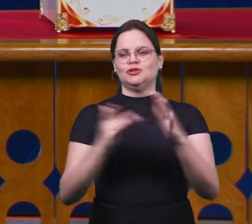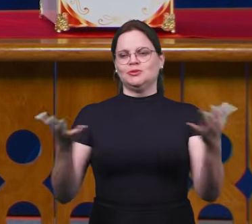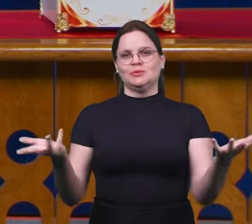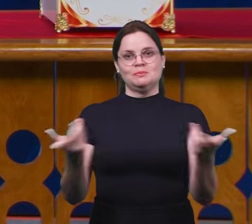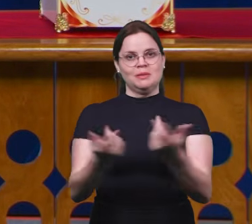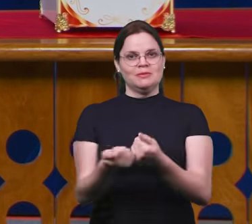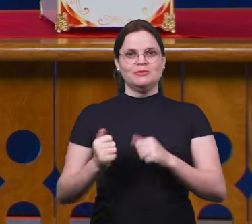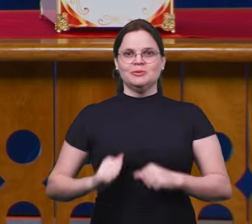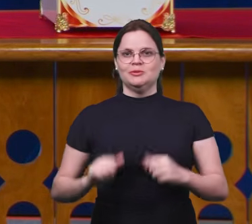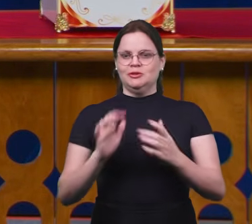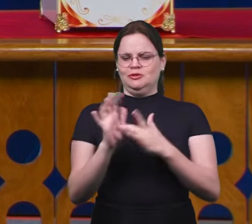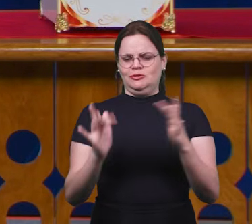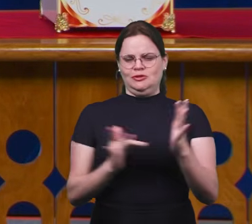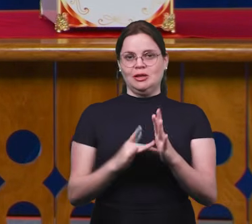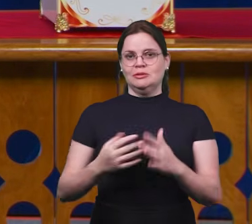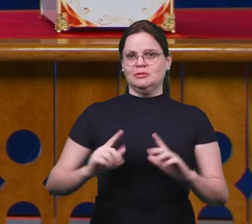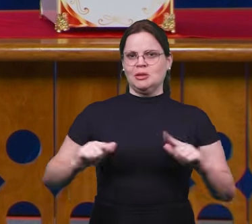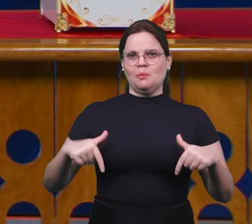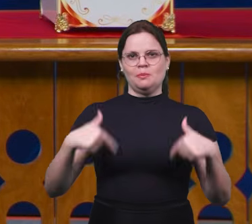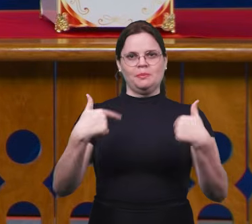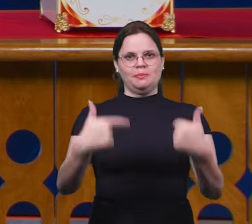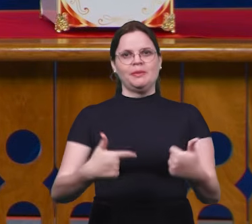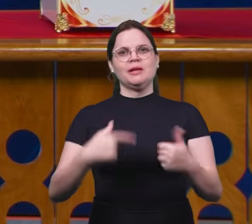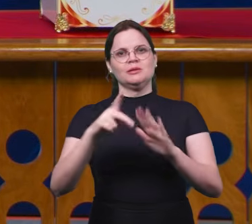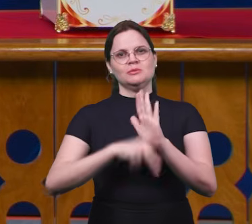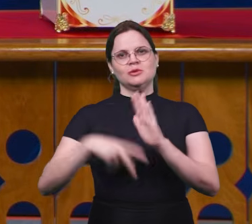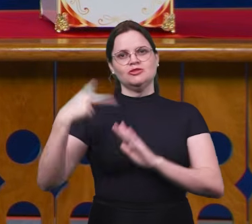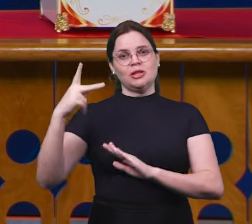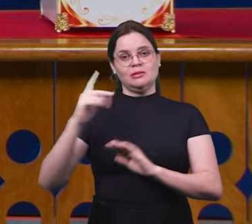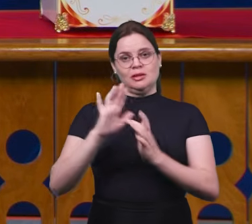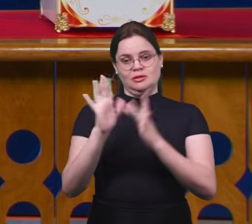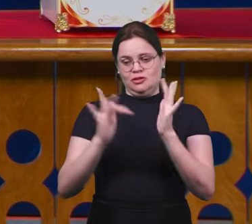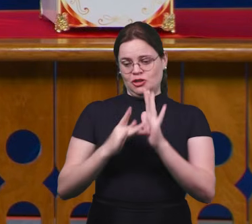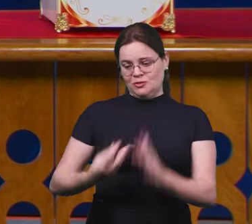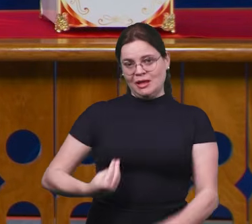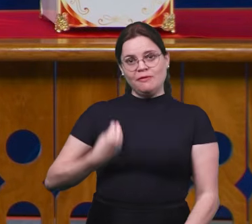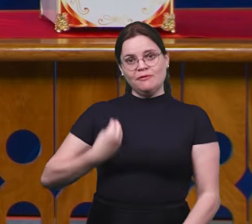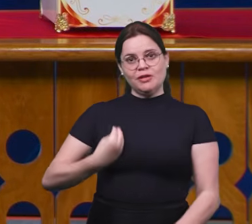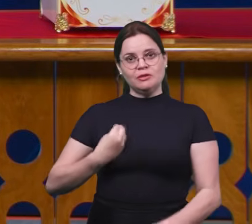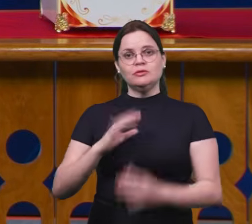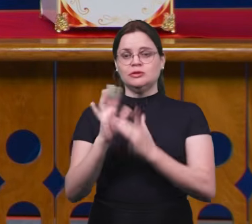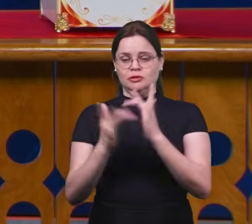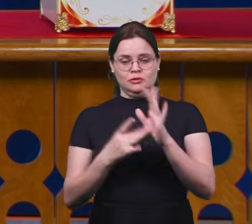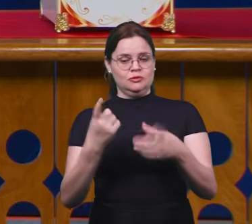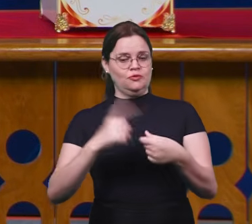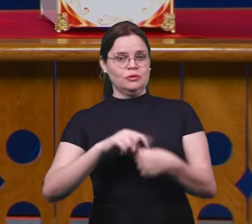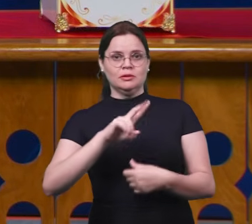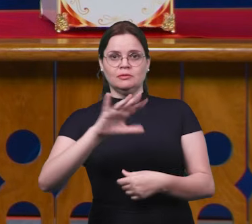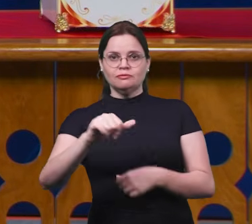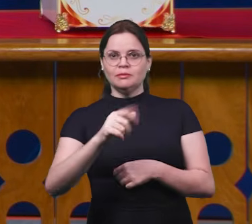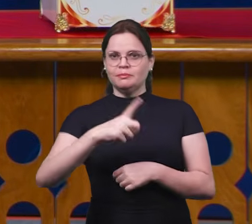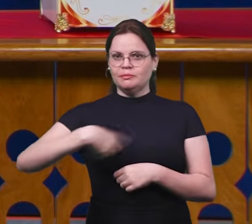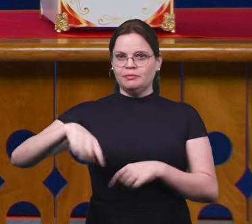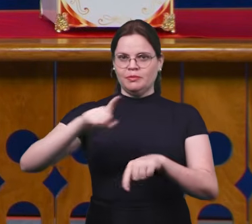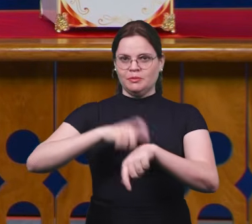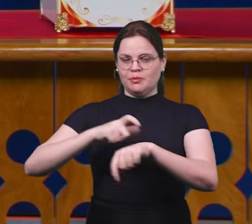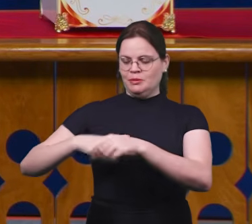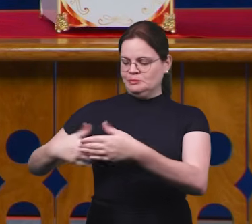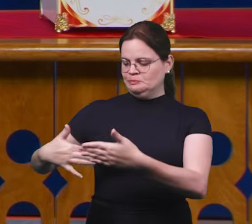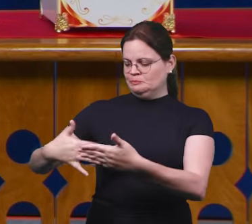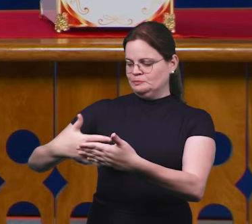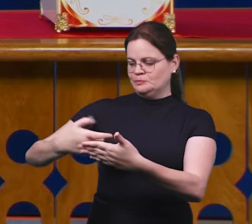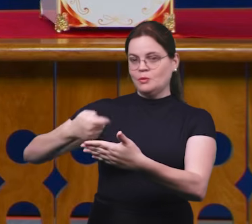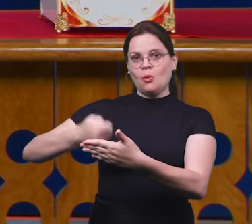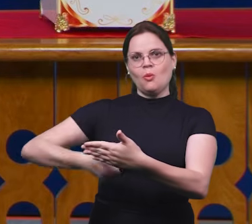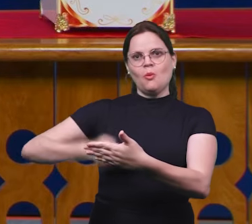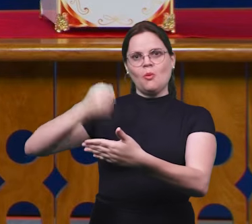é maravilhoso, Jesus está realizando uma grande obra, Jesus está vivo e Jesus vai voltar. E nós que estamos vivendo esse período da porta que se